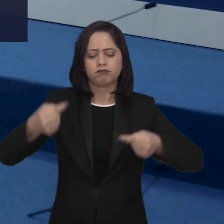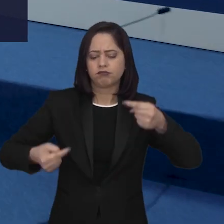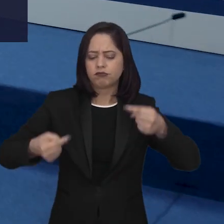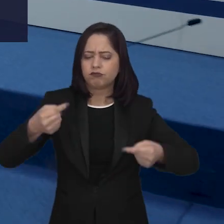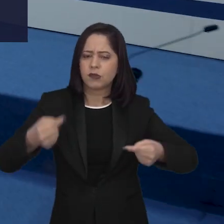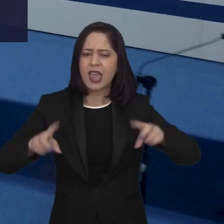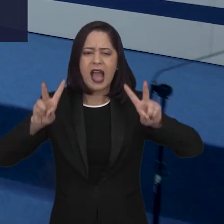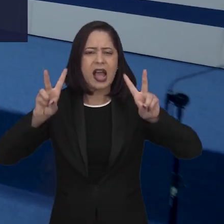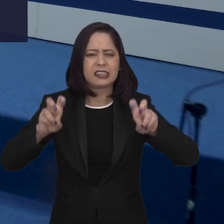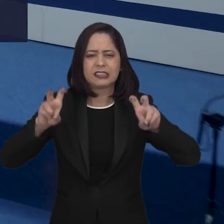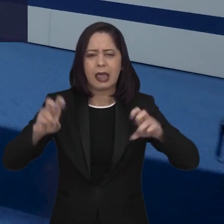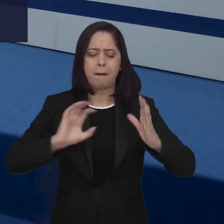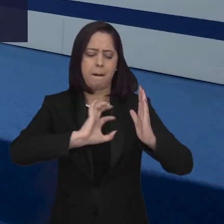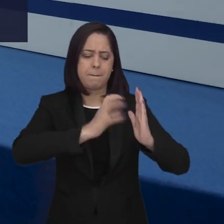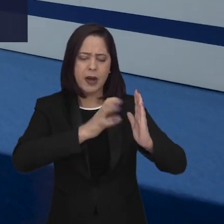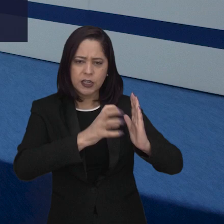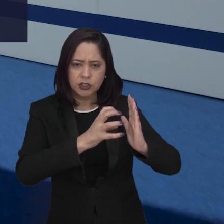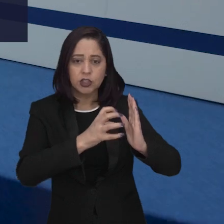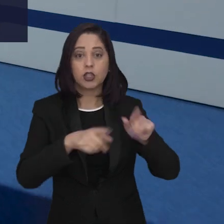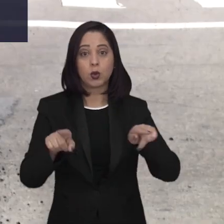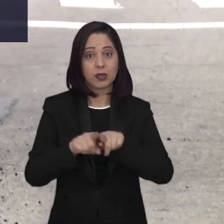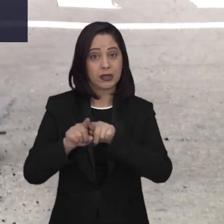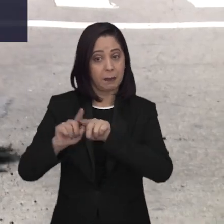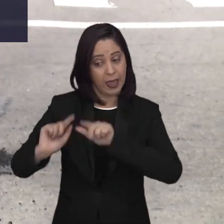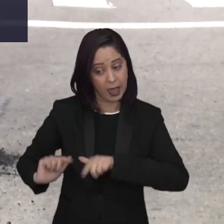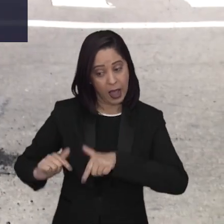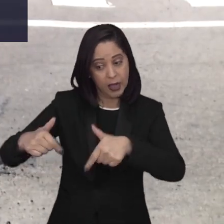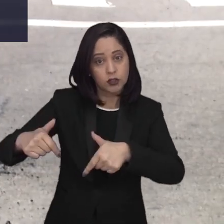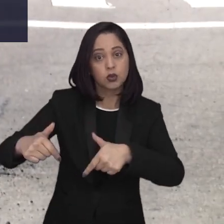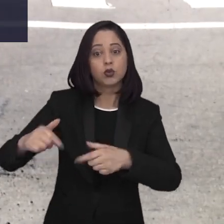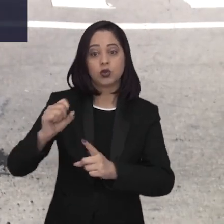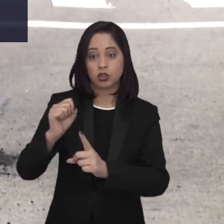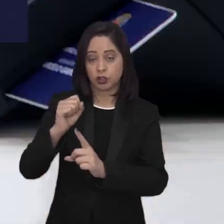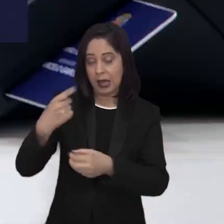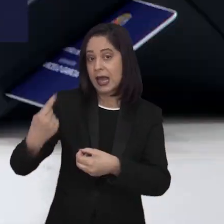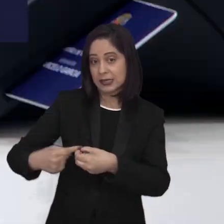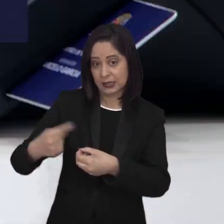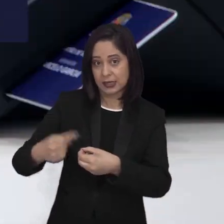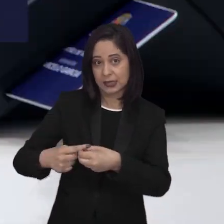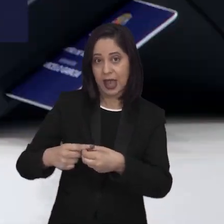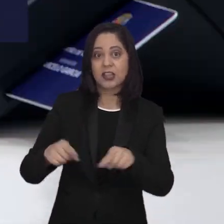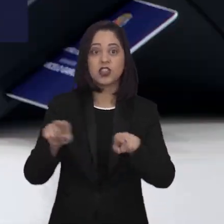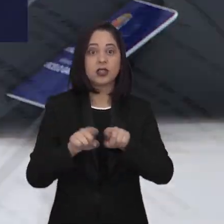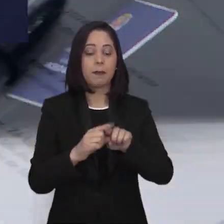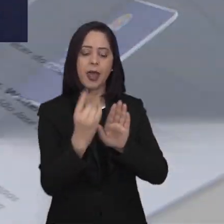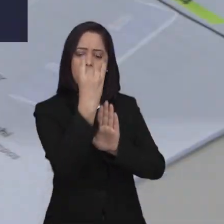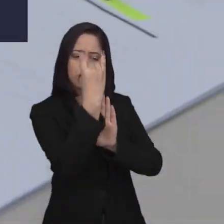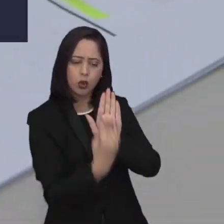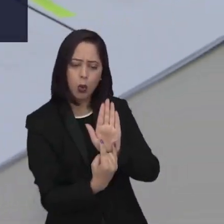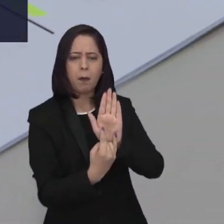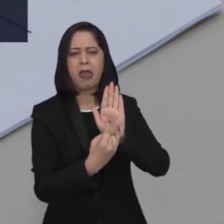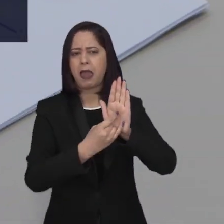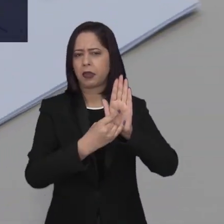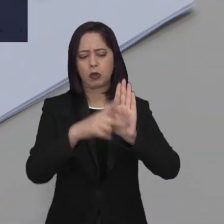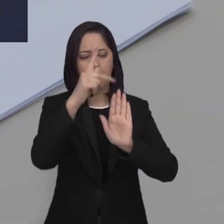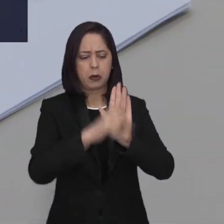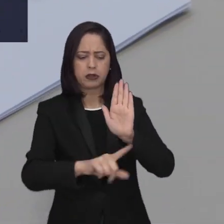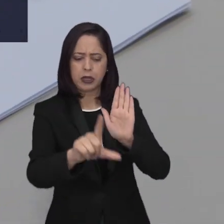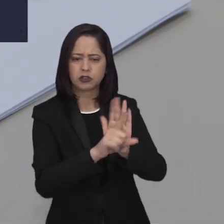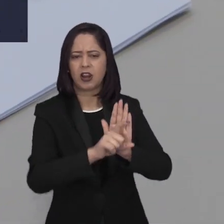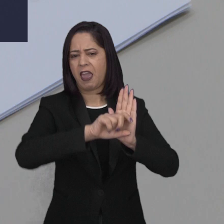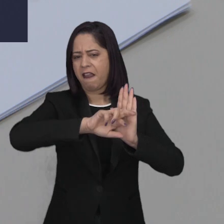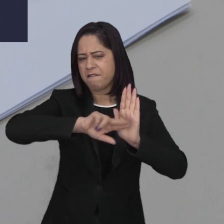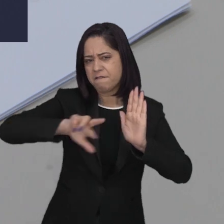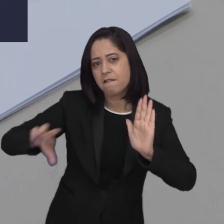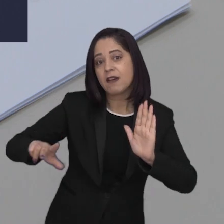Nelas são debatidas questões partidárias e ações da cidade, além da votação e apreciação de projetos de